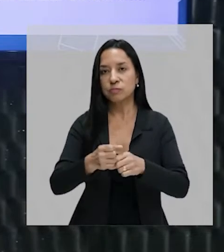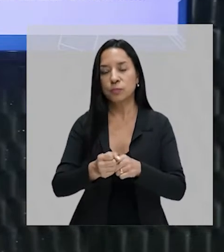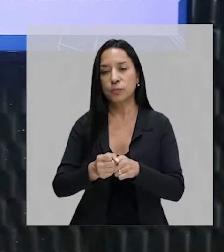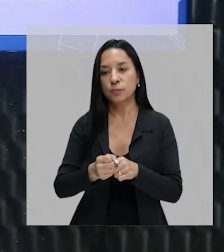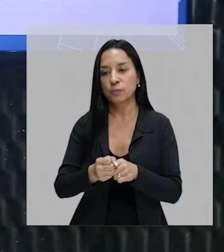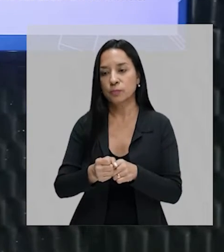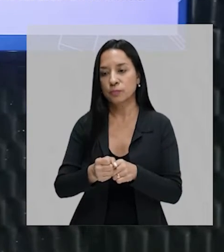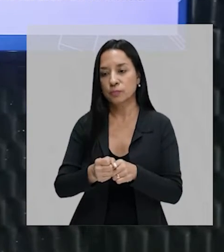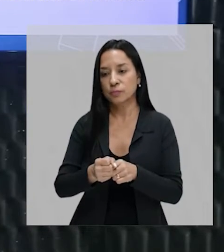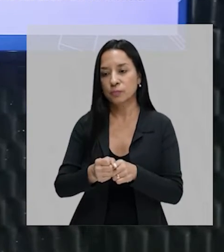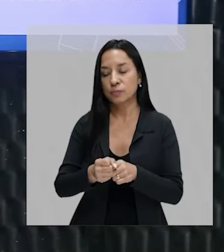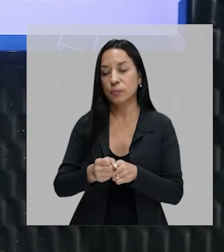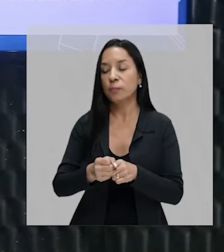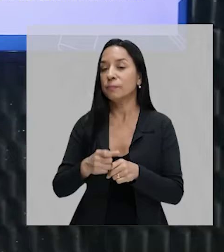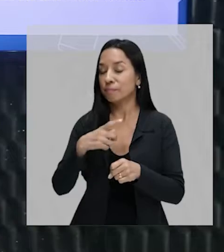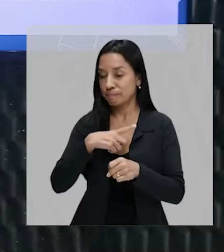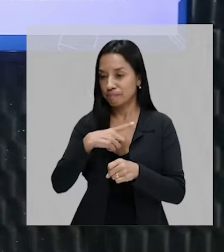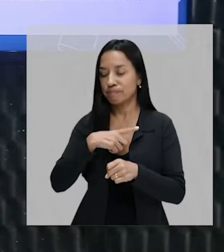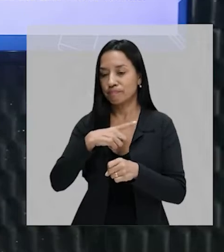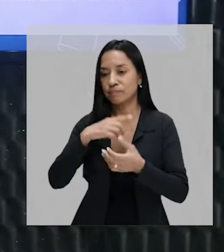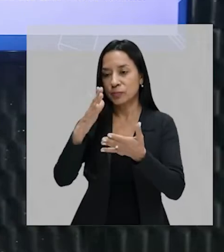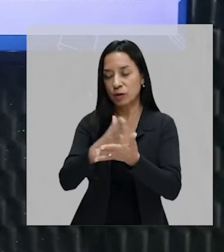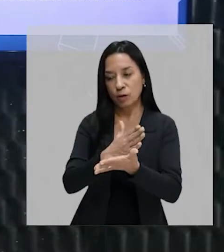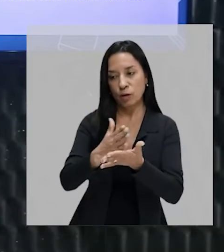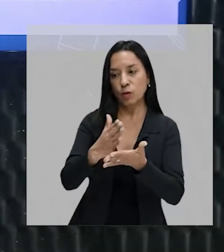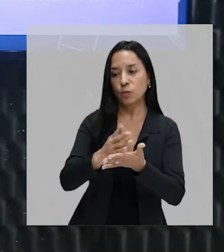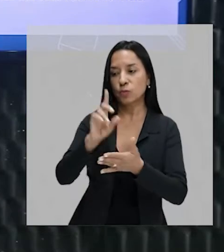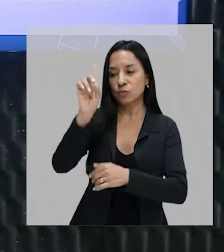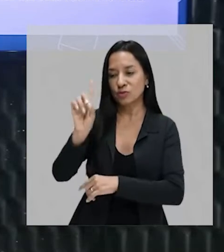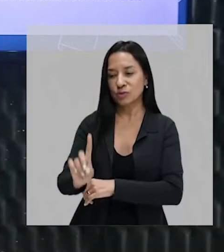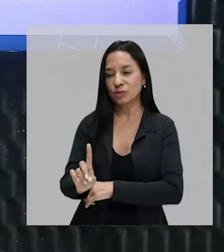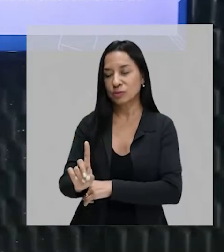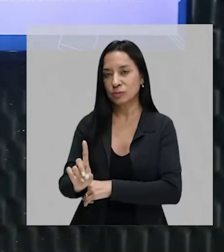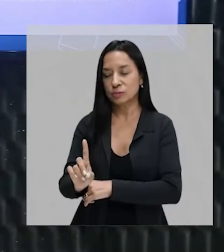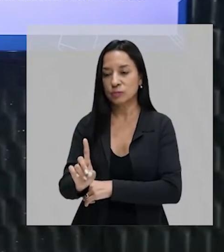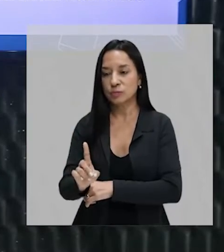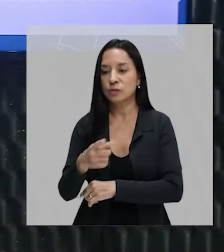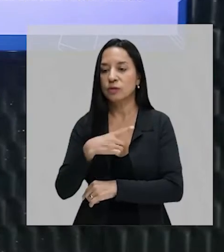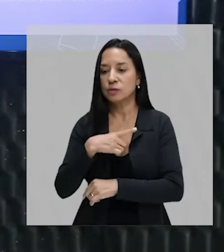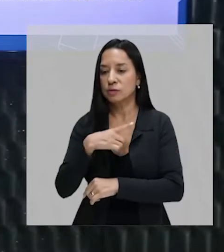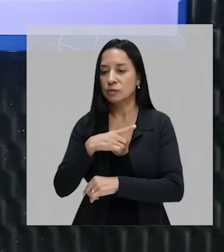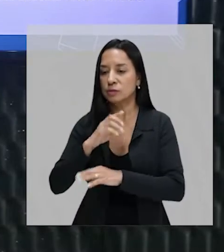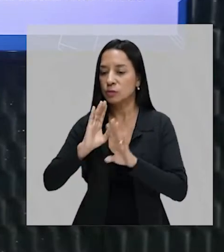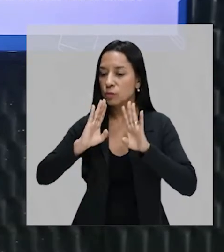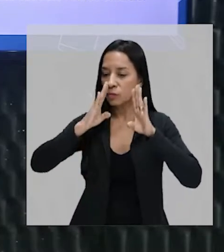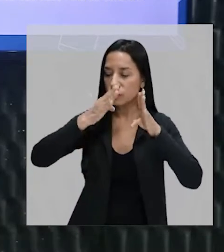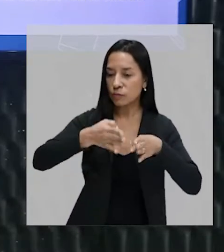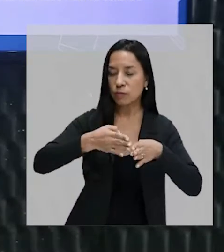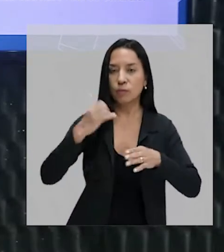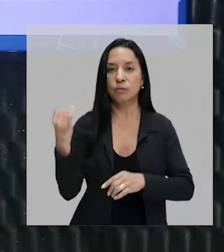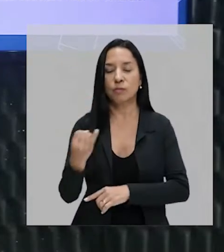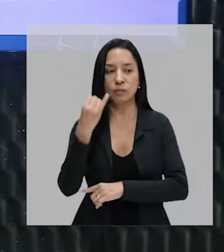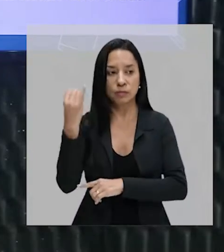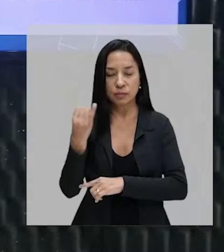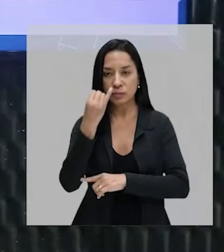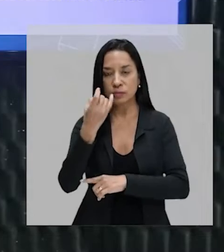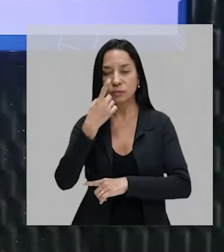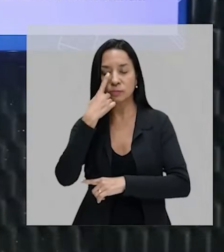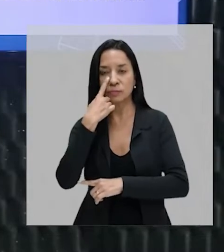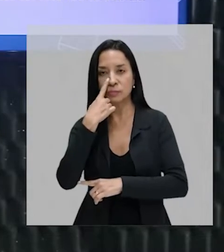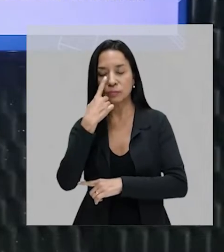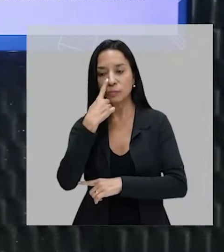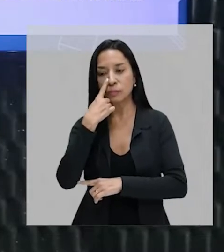e apesar de alguns direitos dentro dessa perspectiva seria muito importante analisar